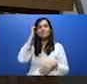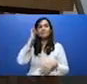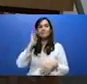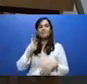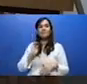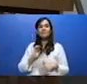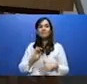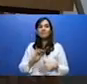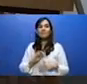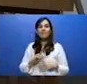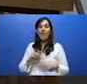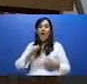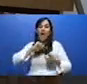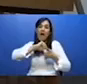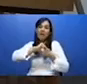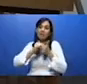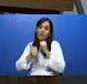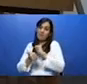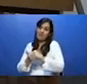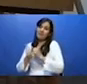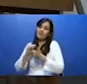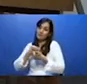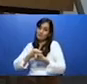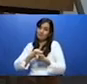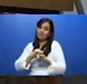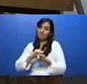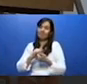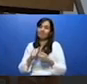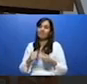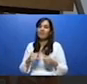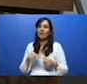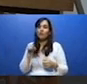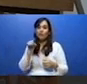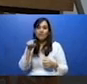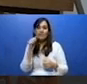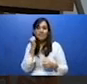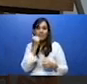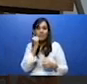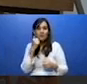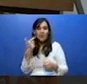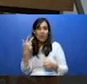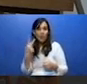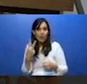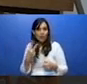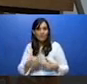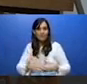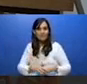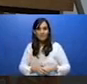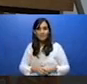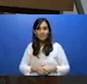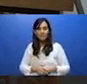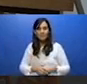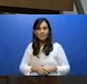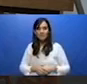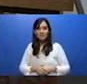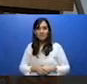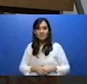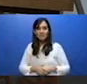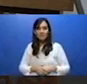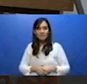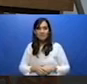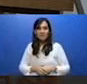Então, é uma adaptação do Você é o Cientista 2, da página 268. Aqui é a